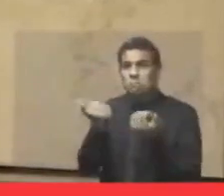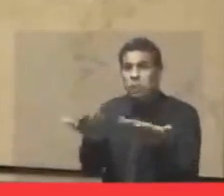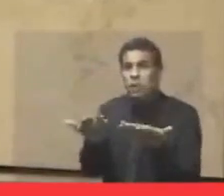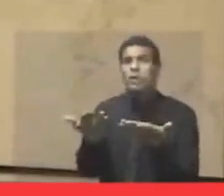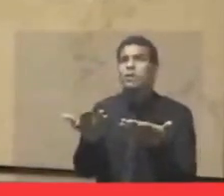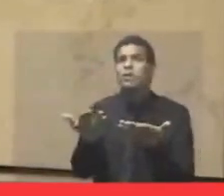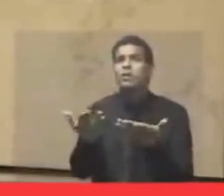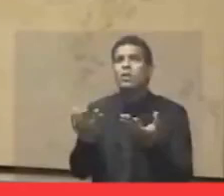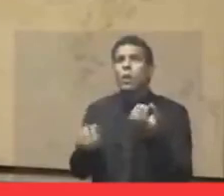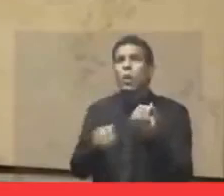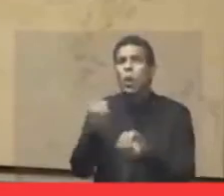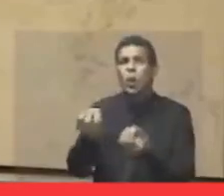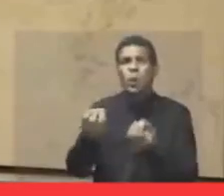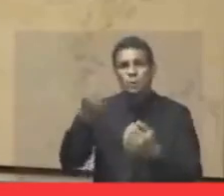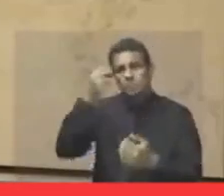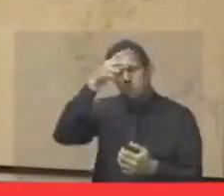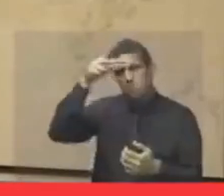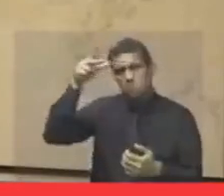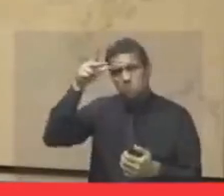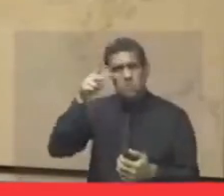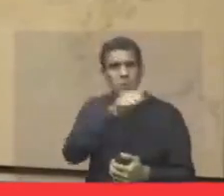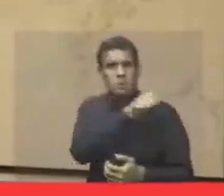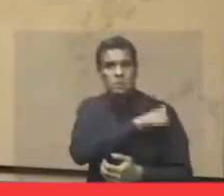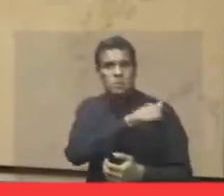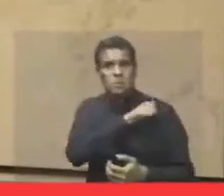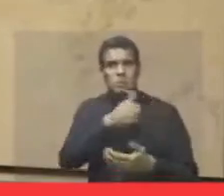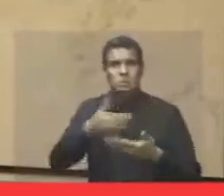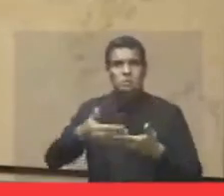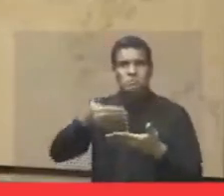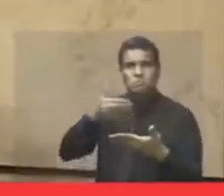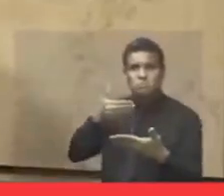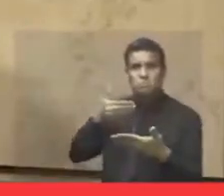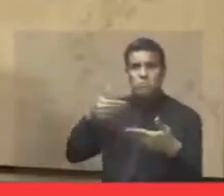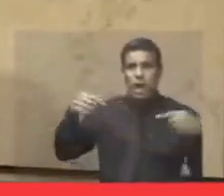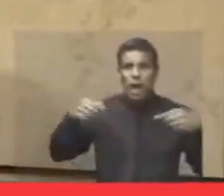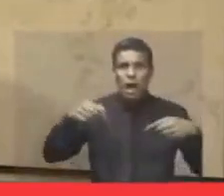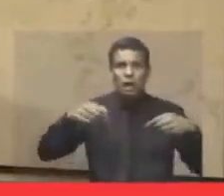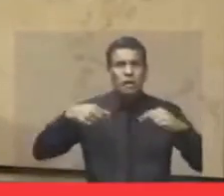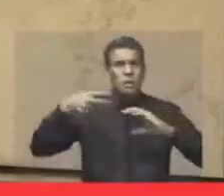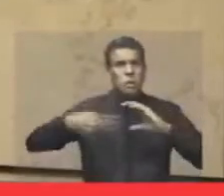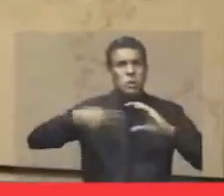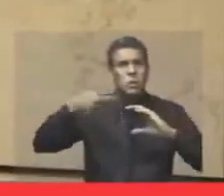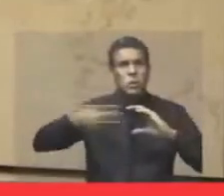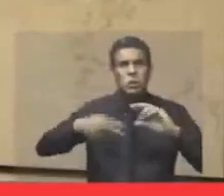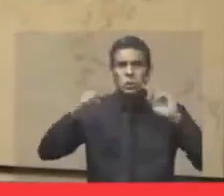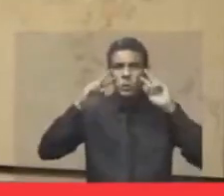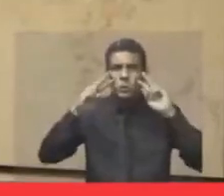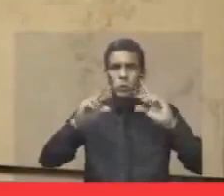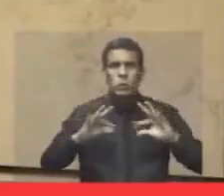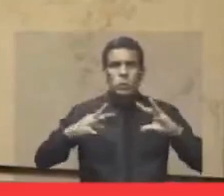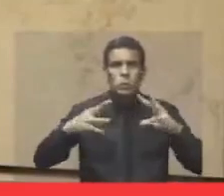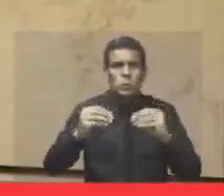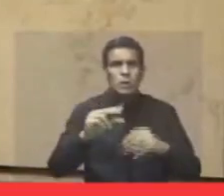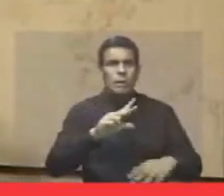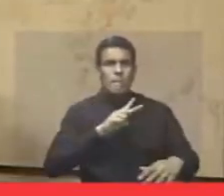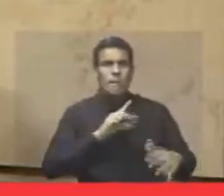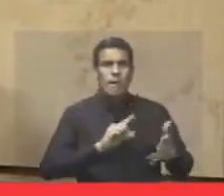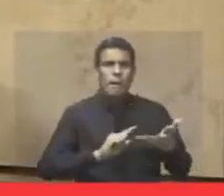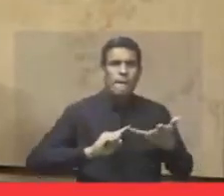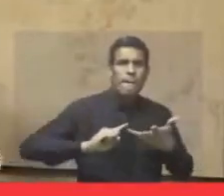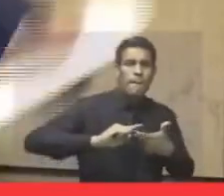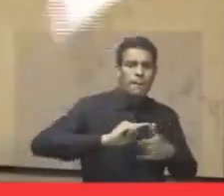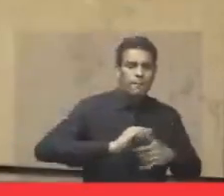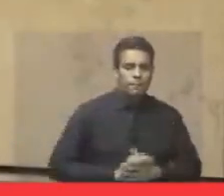à prefeitura sem passar pela Câmara Municipal de privatizar as empresas